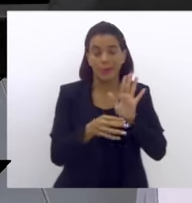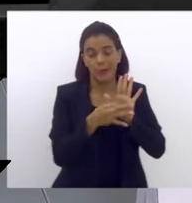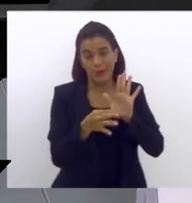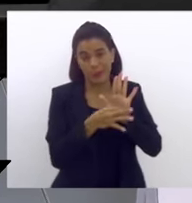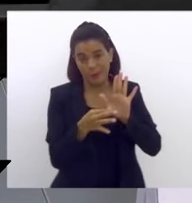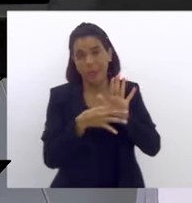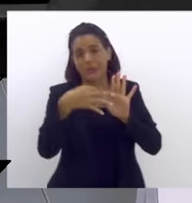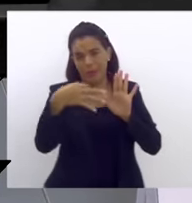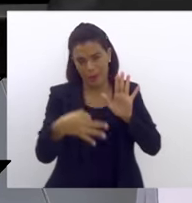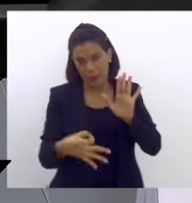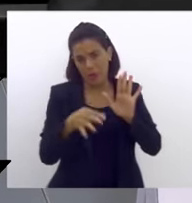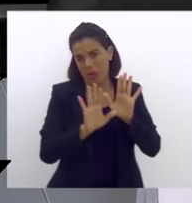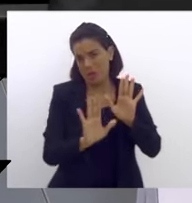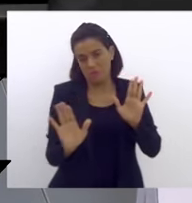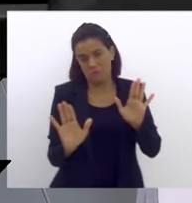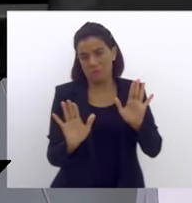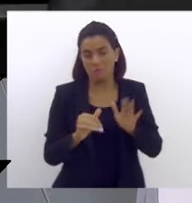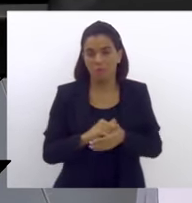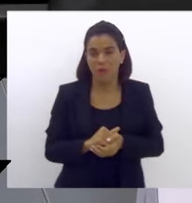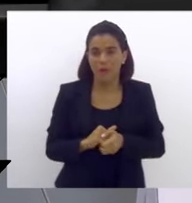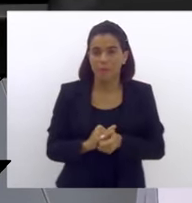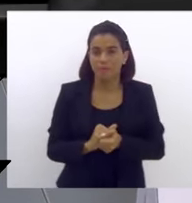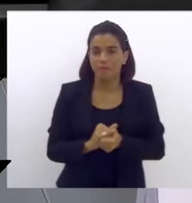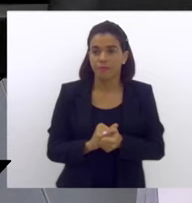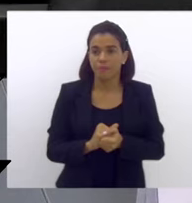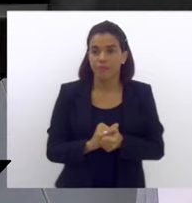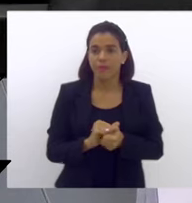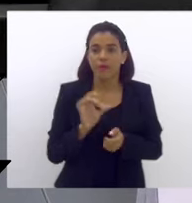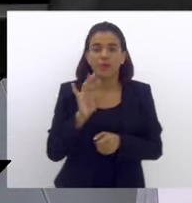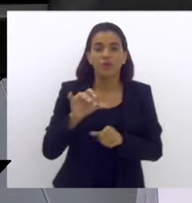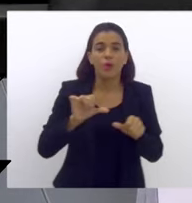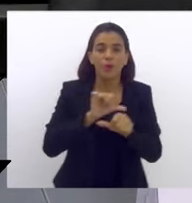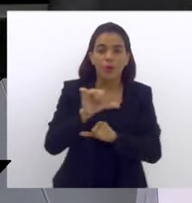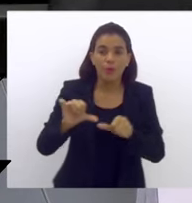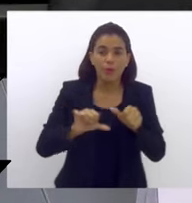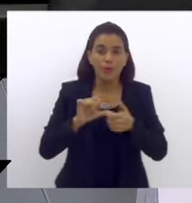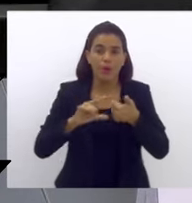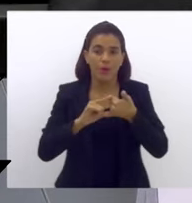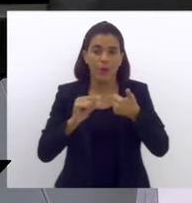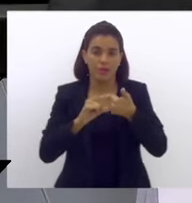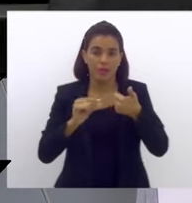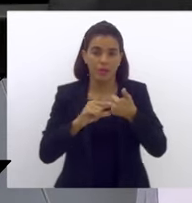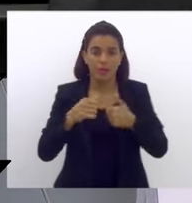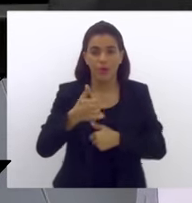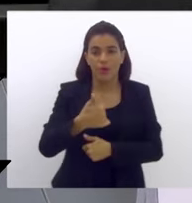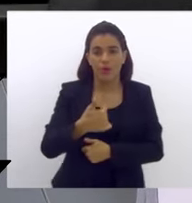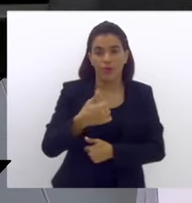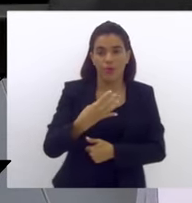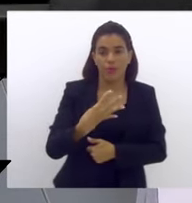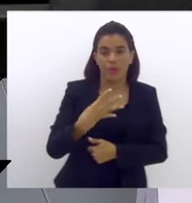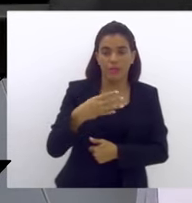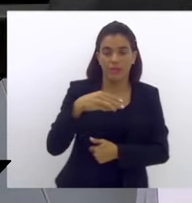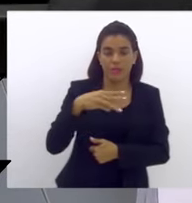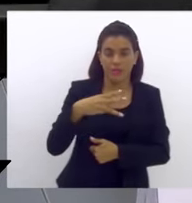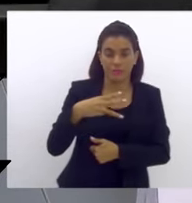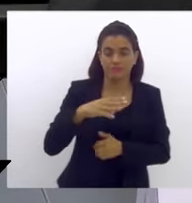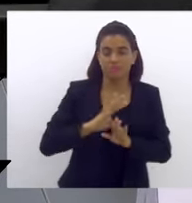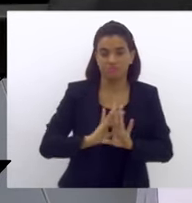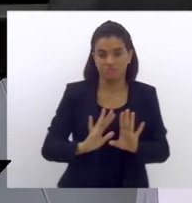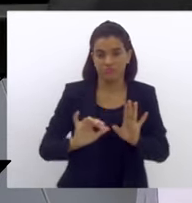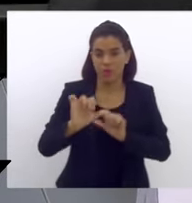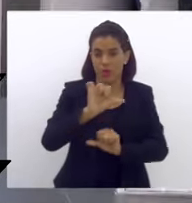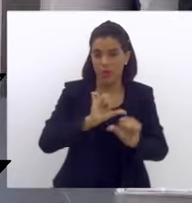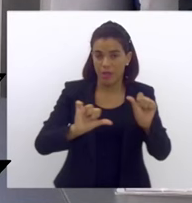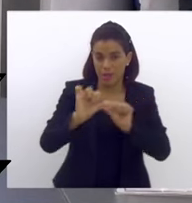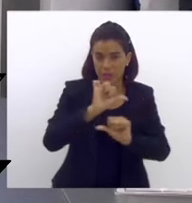tá correto perfeito só mudar o artigo do3 1433 Ok senhor presidente então retificando